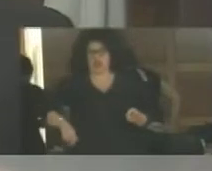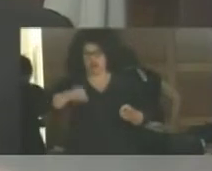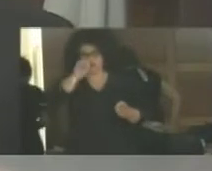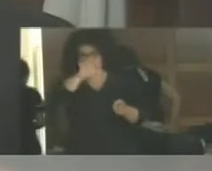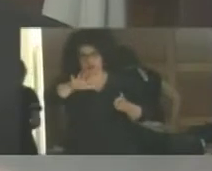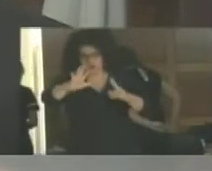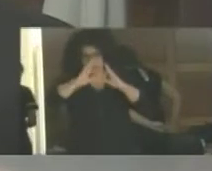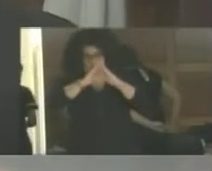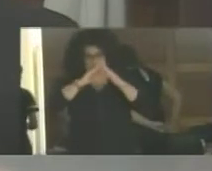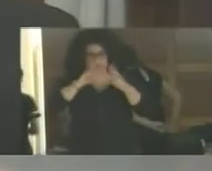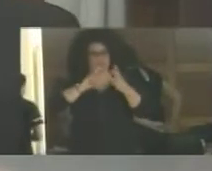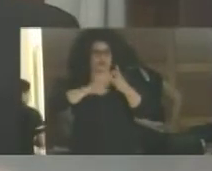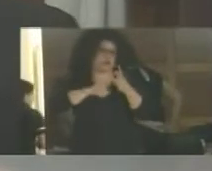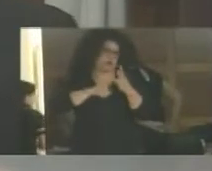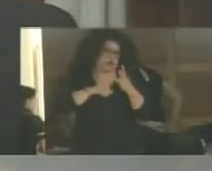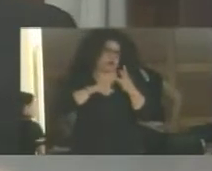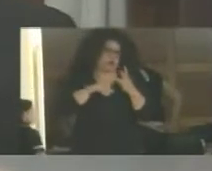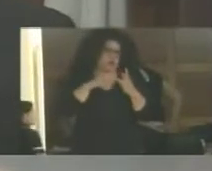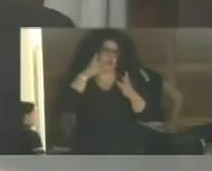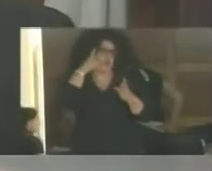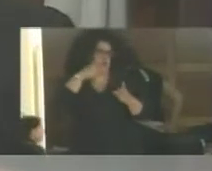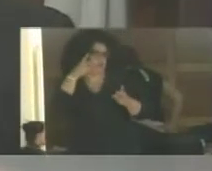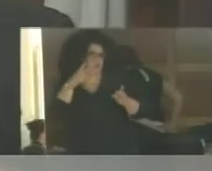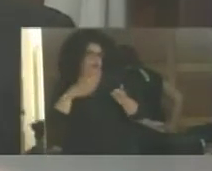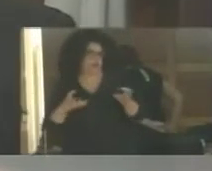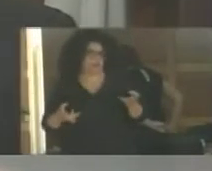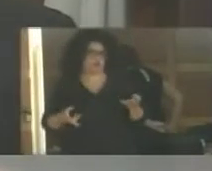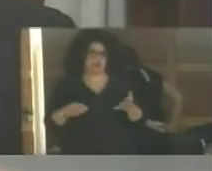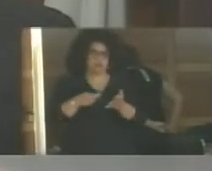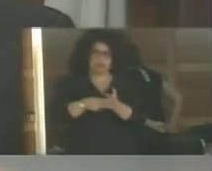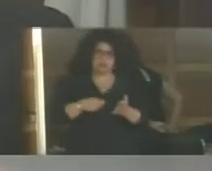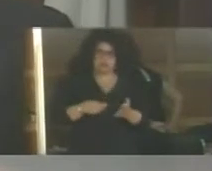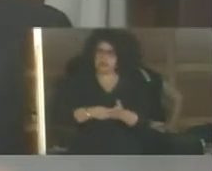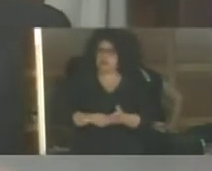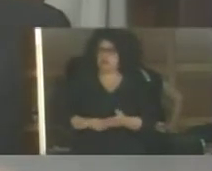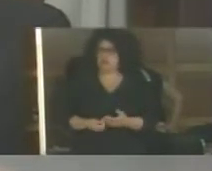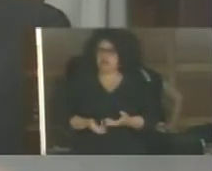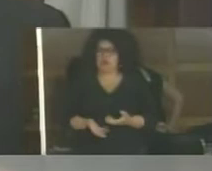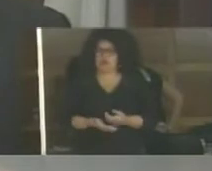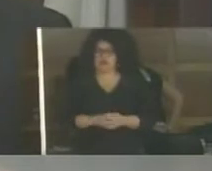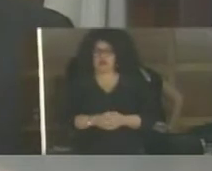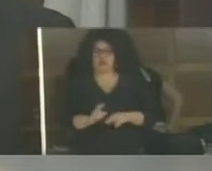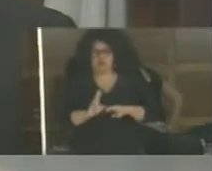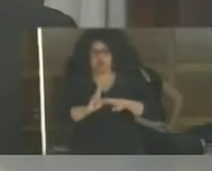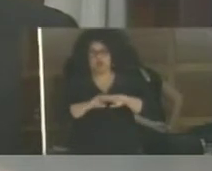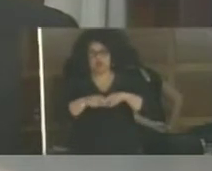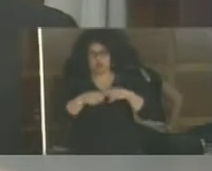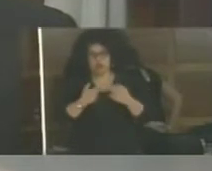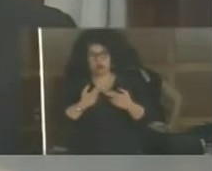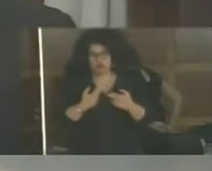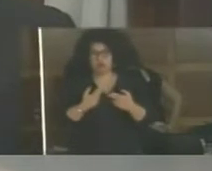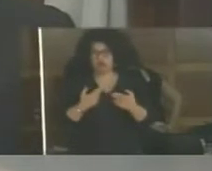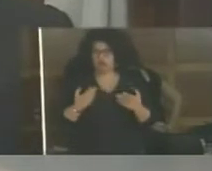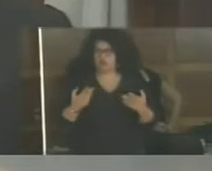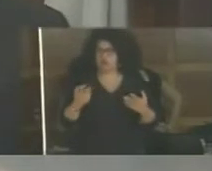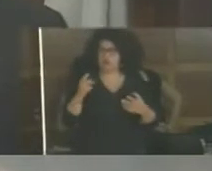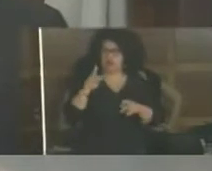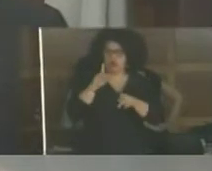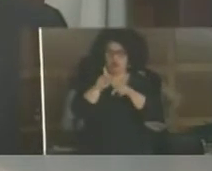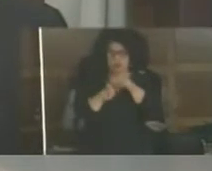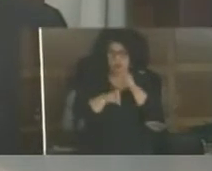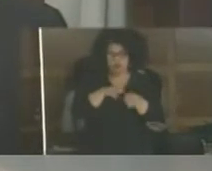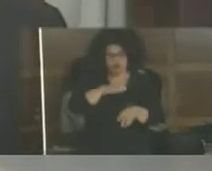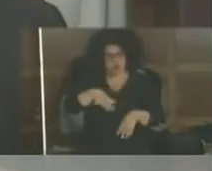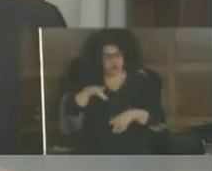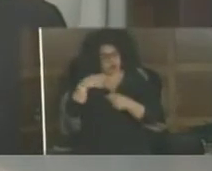trás tem um político, tem um assessor trazendo a indicação, cobrando. Por isso que o político tem que... Por isso que a população